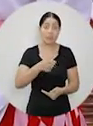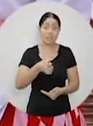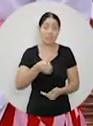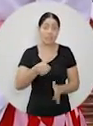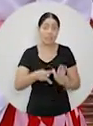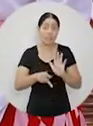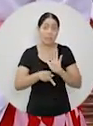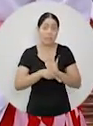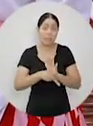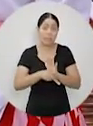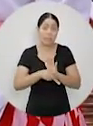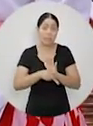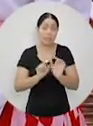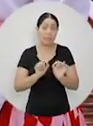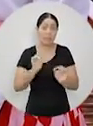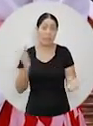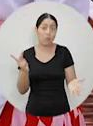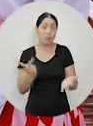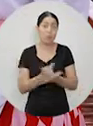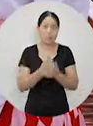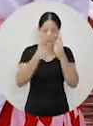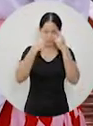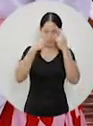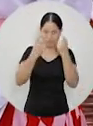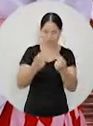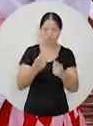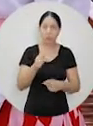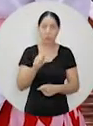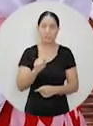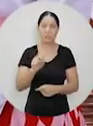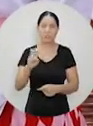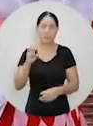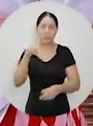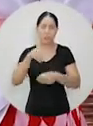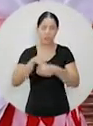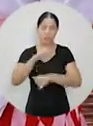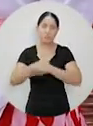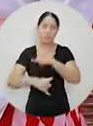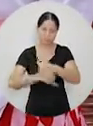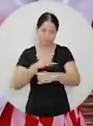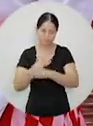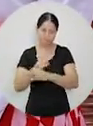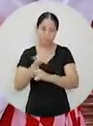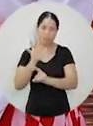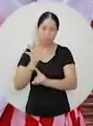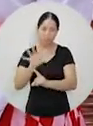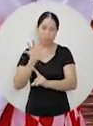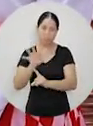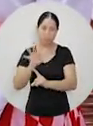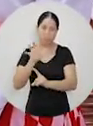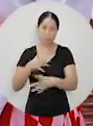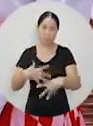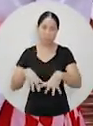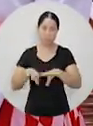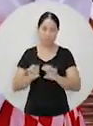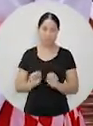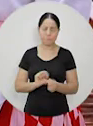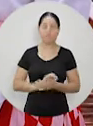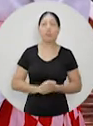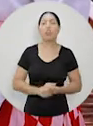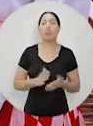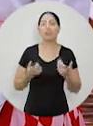156 casos de violência, 85 deles do chamado assédio virtual. Então, nós vemos com muita preocupação